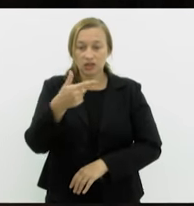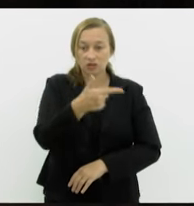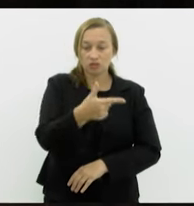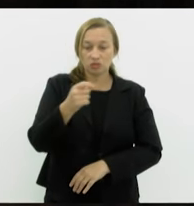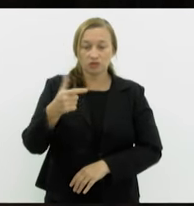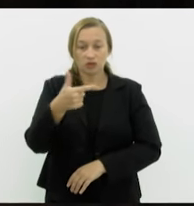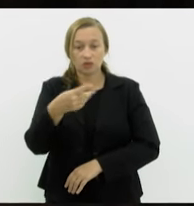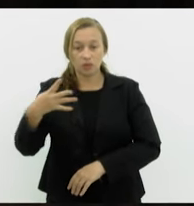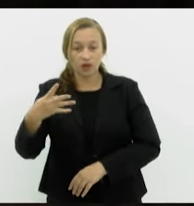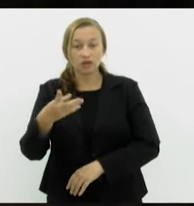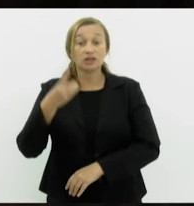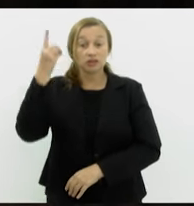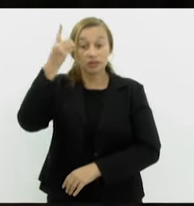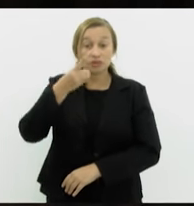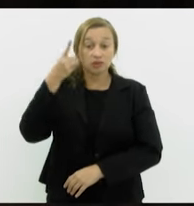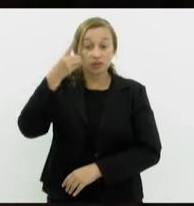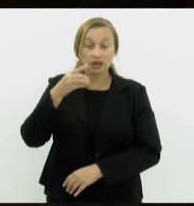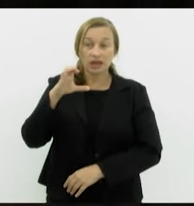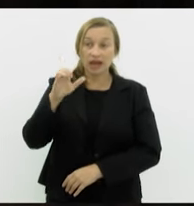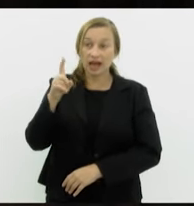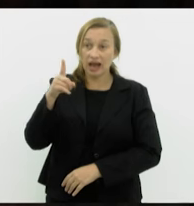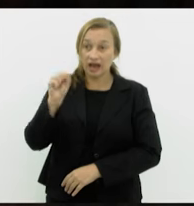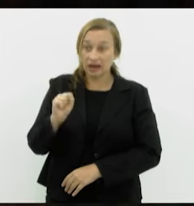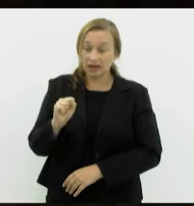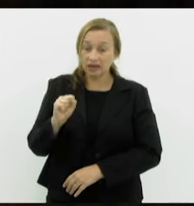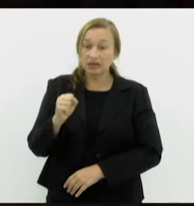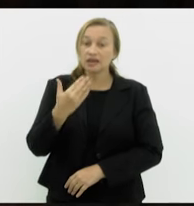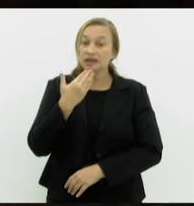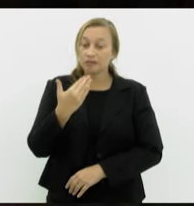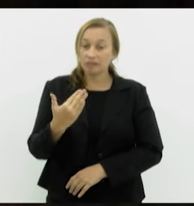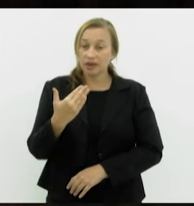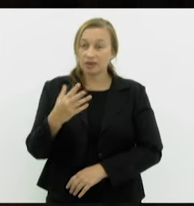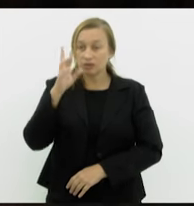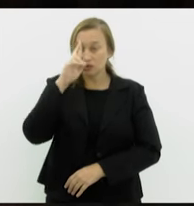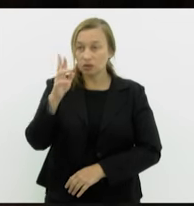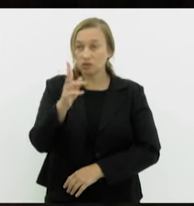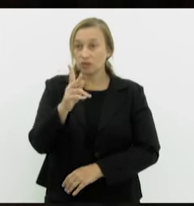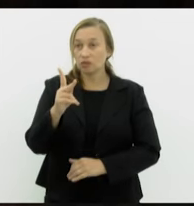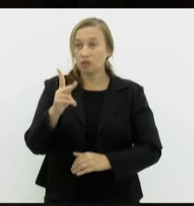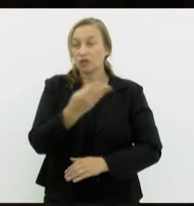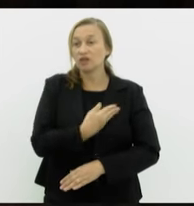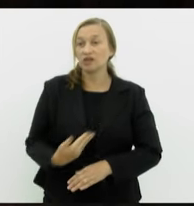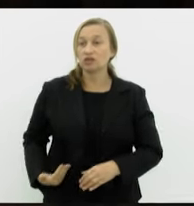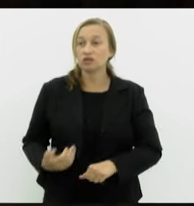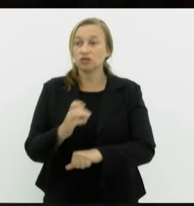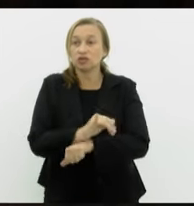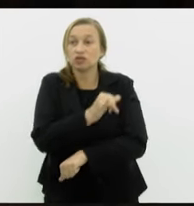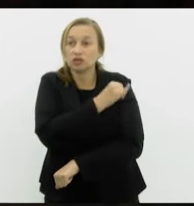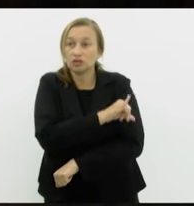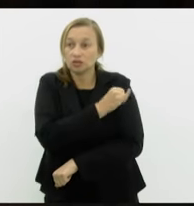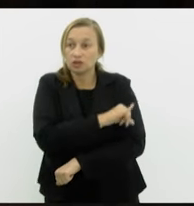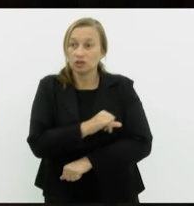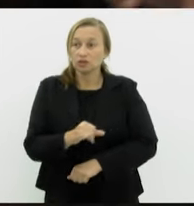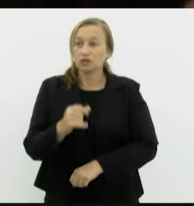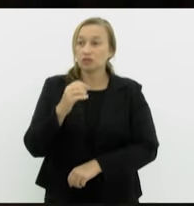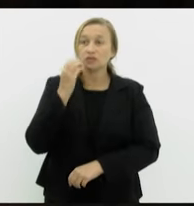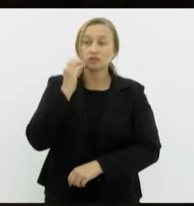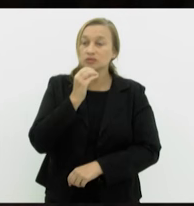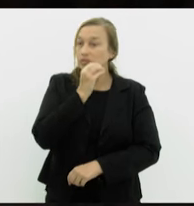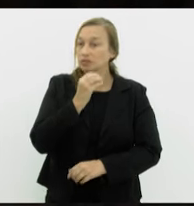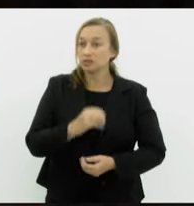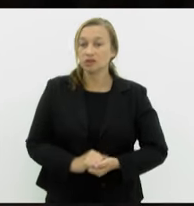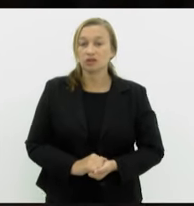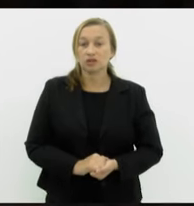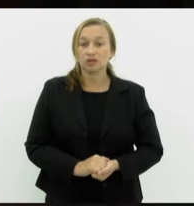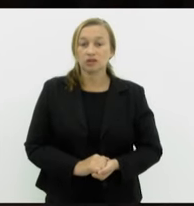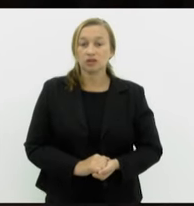253/2024, de autoria da deputada Carla Machado, que solicita ao excelentíssimo senhor governador do Estado do Rio de Janeiro, senhor Cláudio Castro,